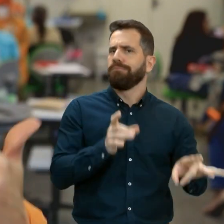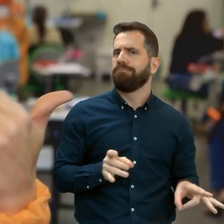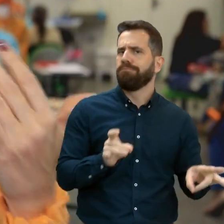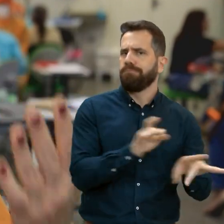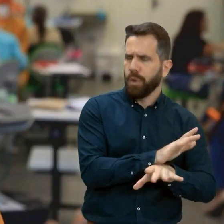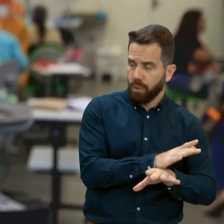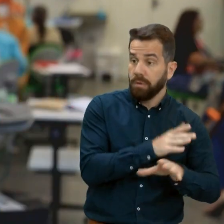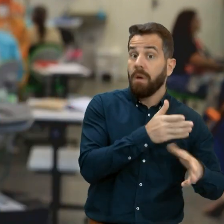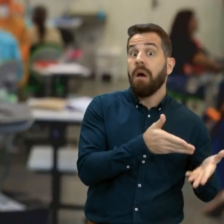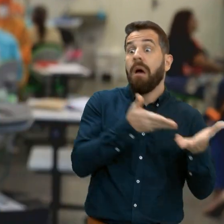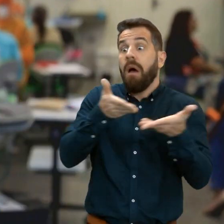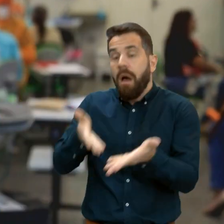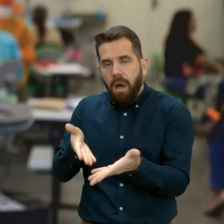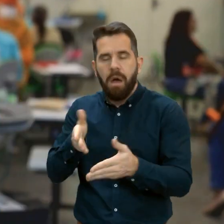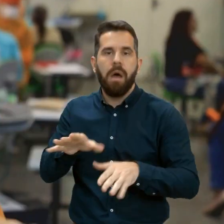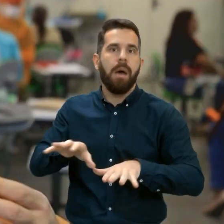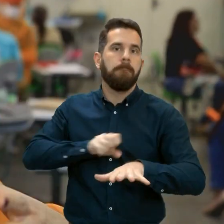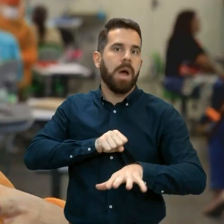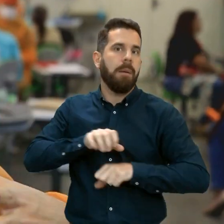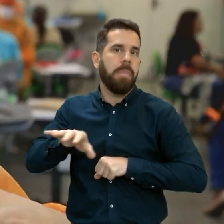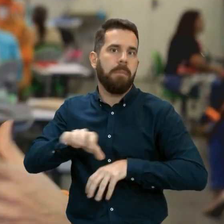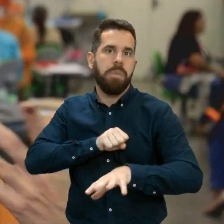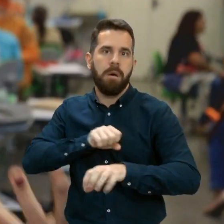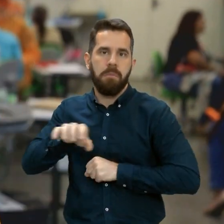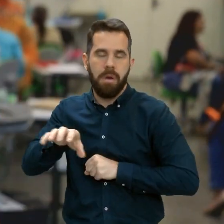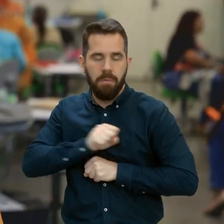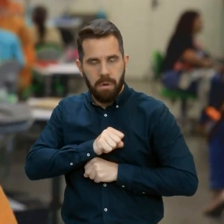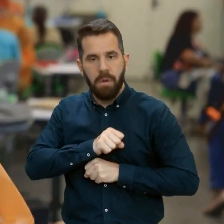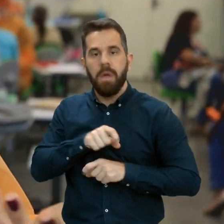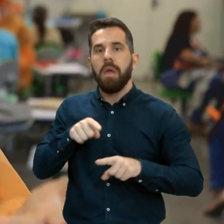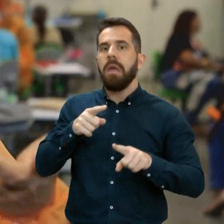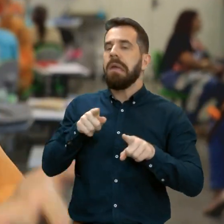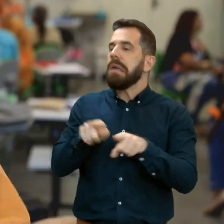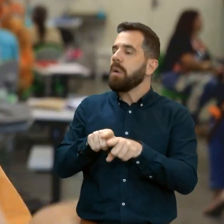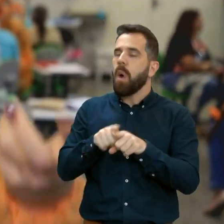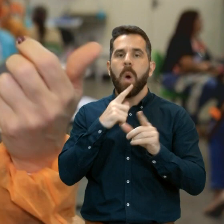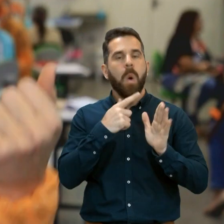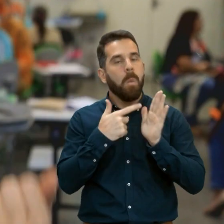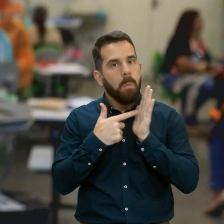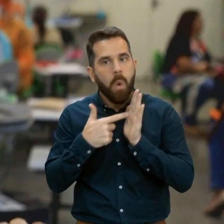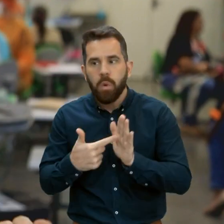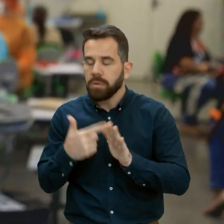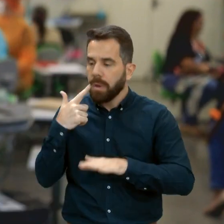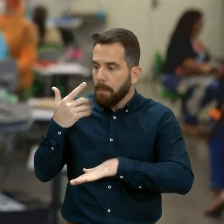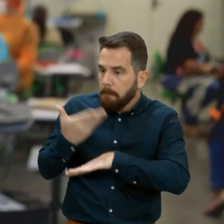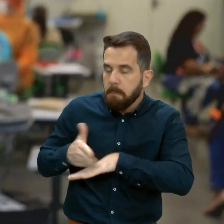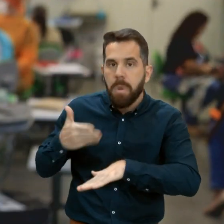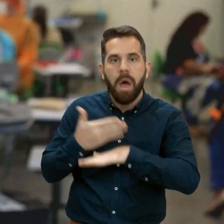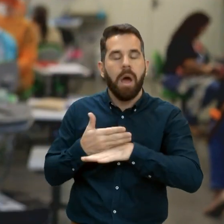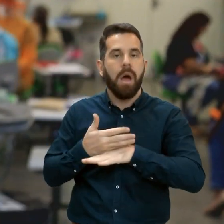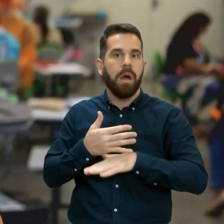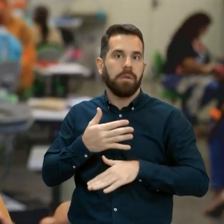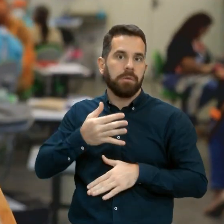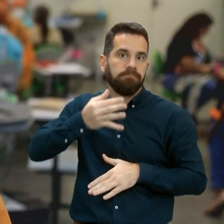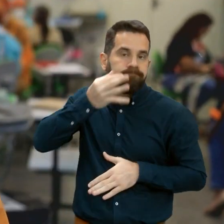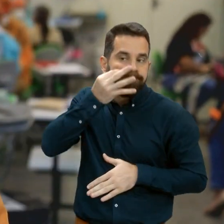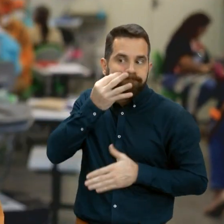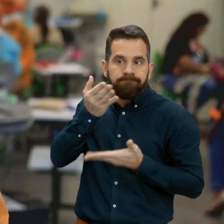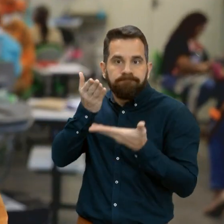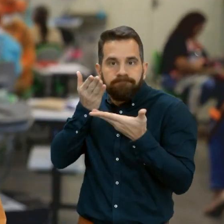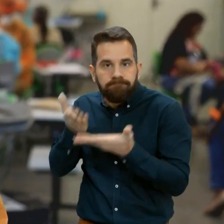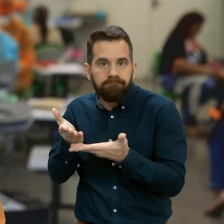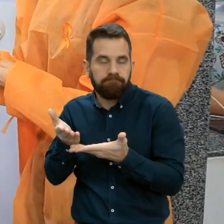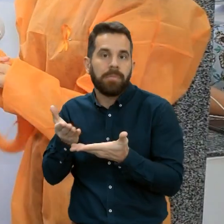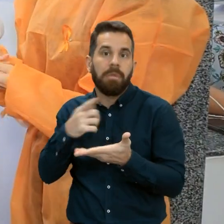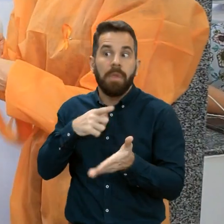Liga é estender o conhecimento, né? É mostrar um pouquinho além, é trazê-los mais para perto da realidade clínica e das